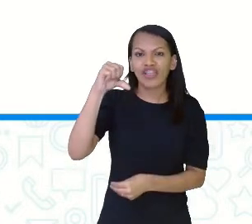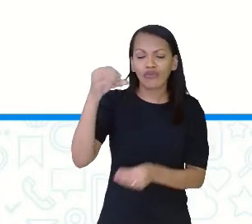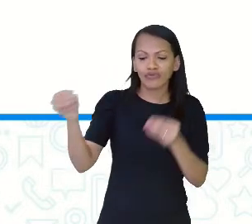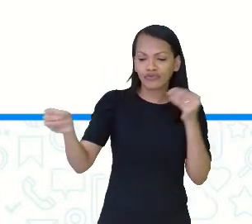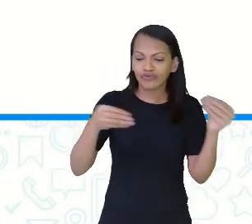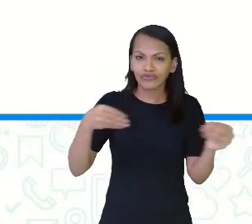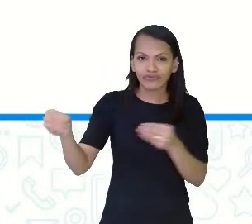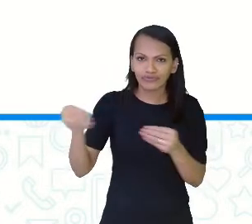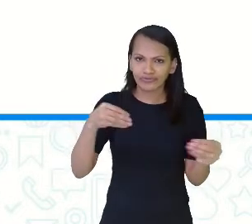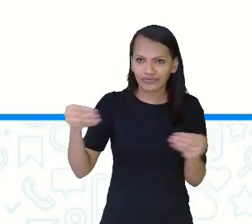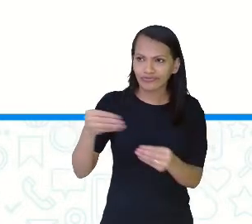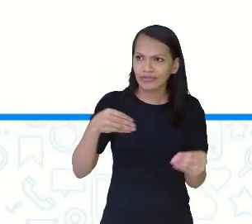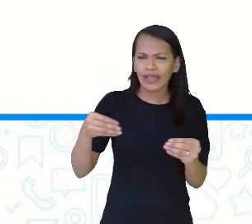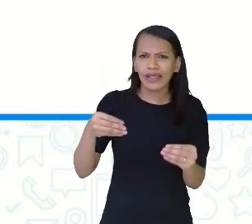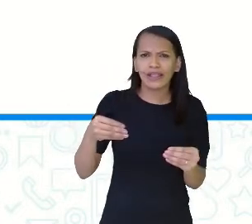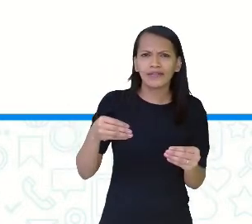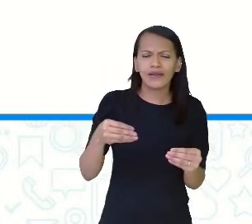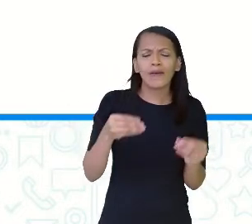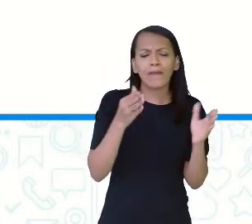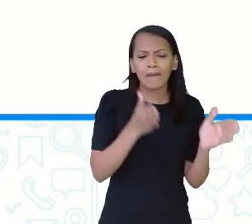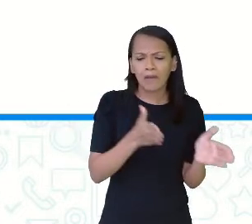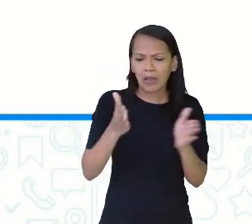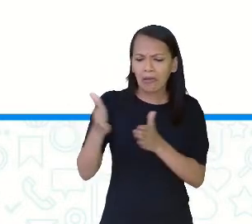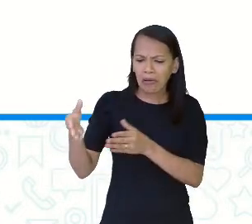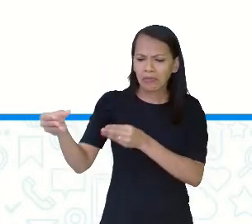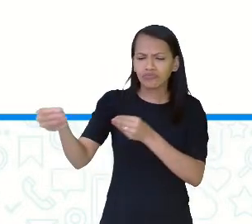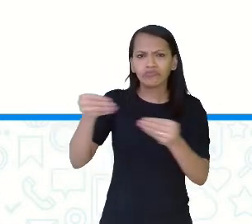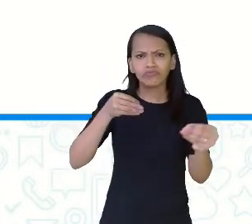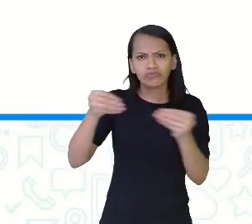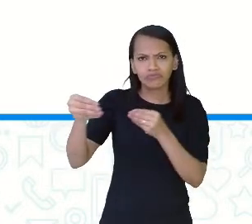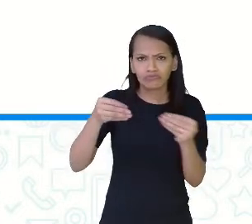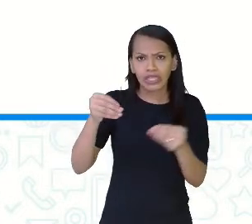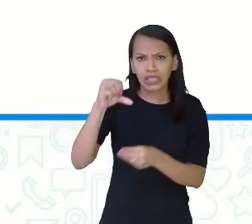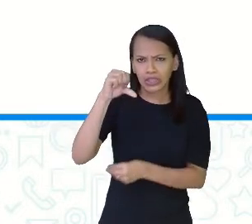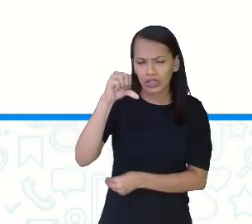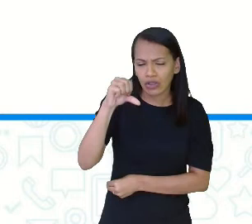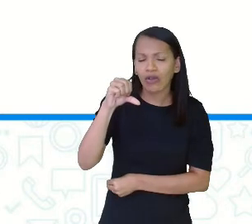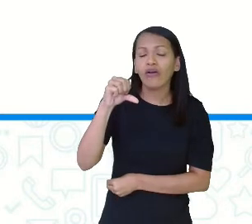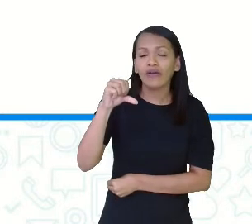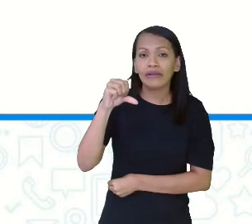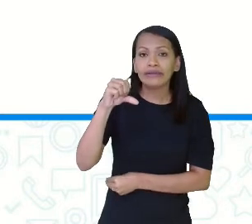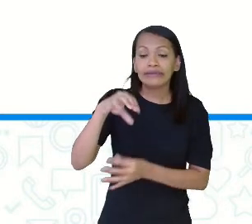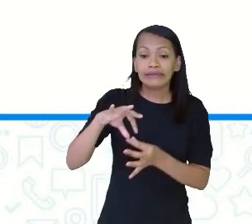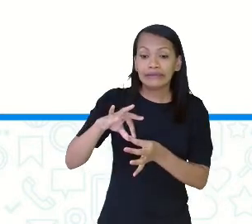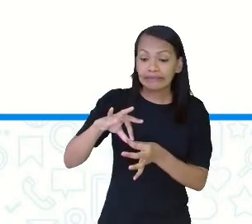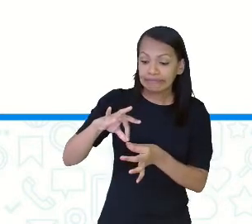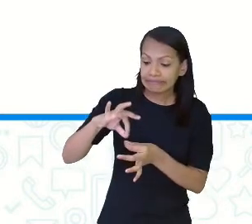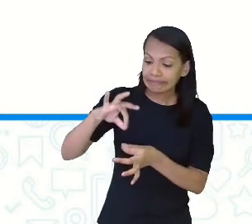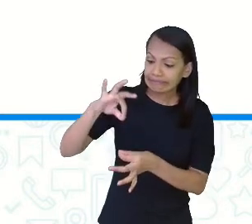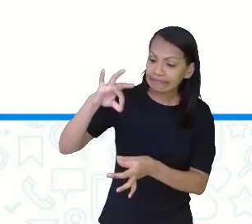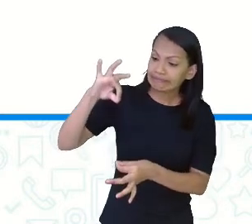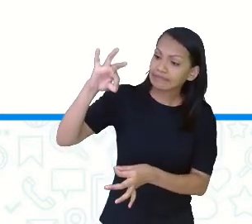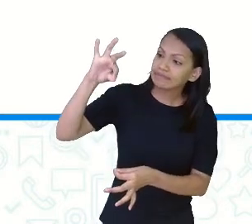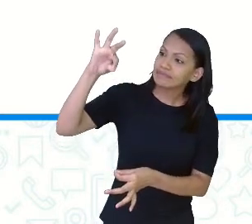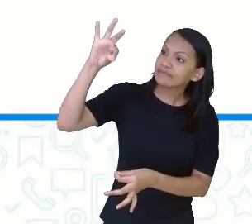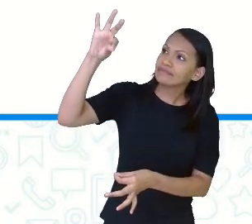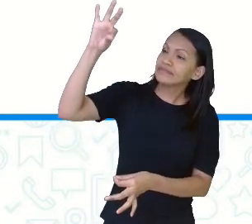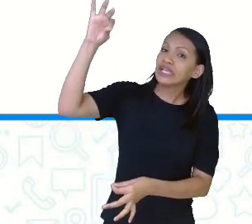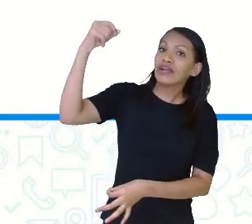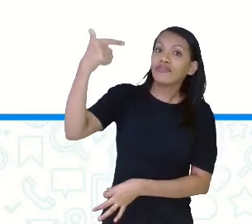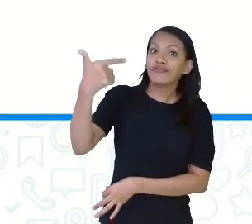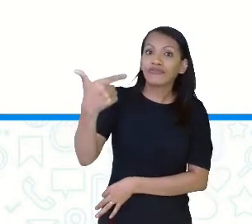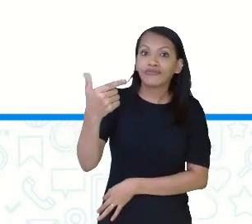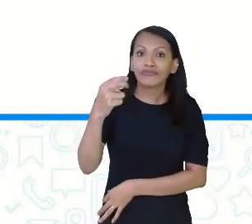e comprou 9 peças, aquelas inteiras. E cada peça dessa tem 25 metros. Eu